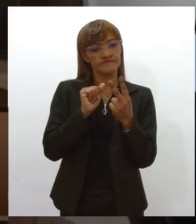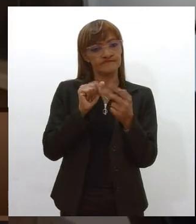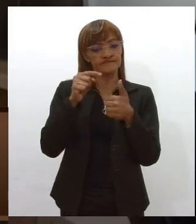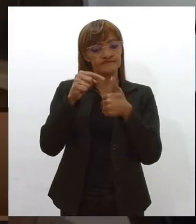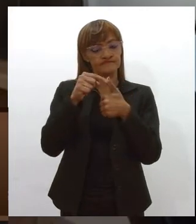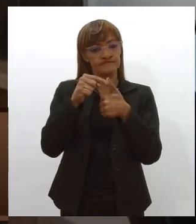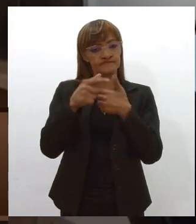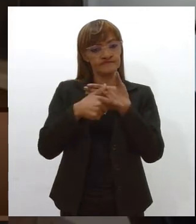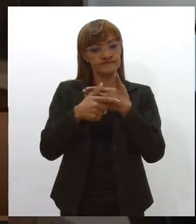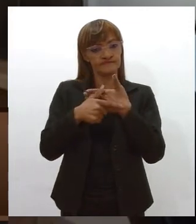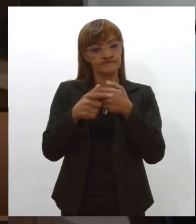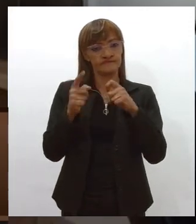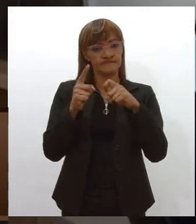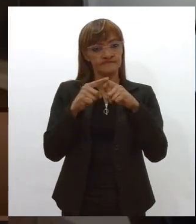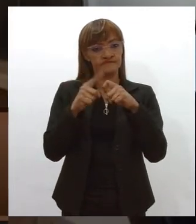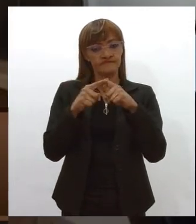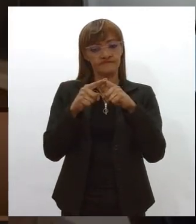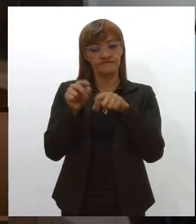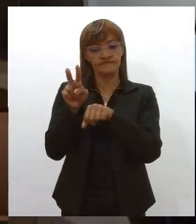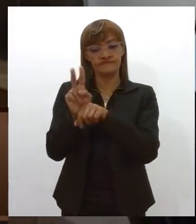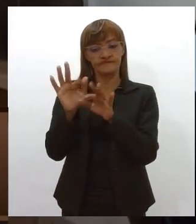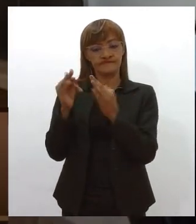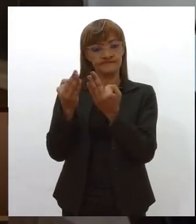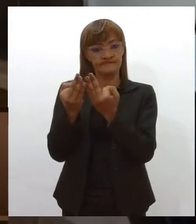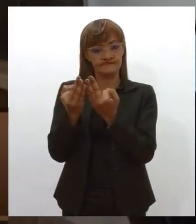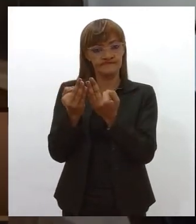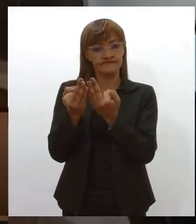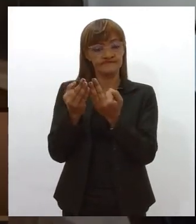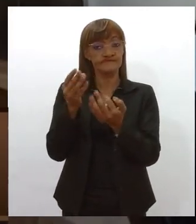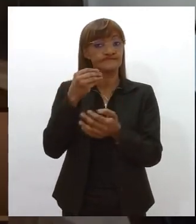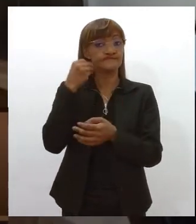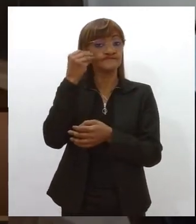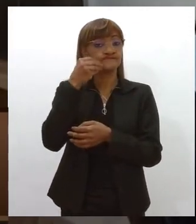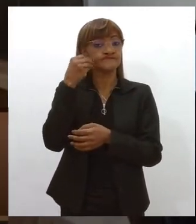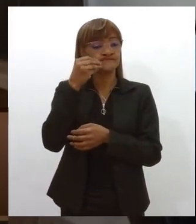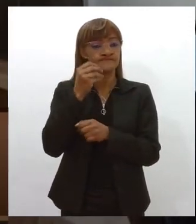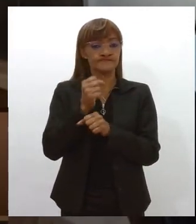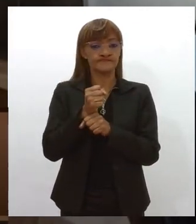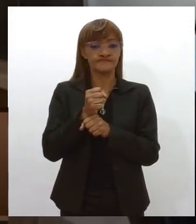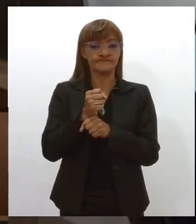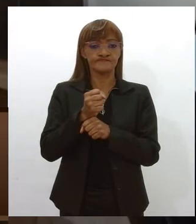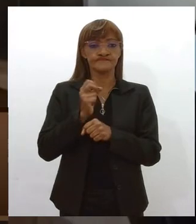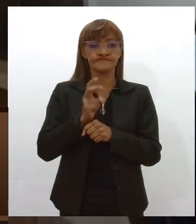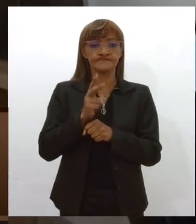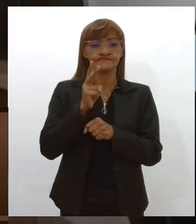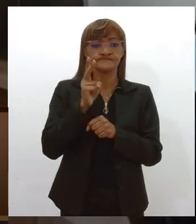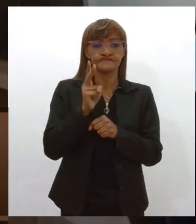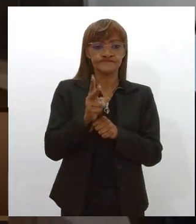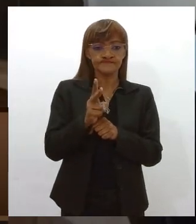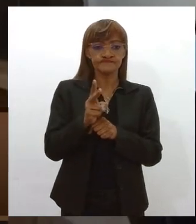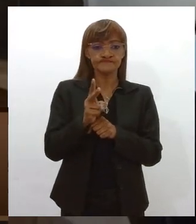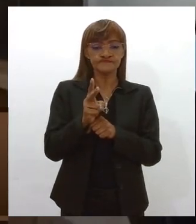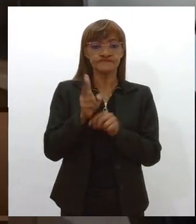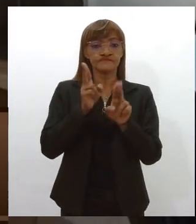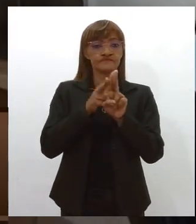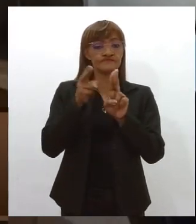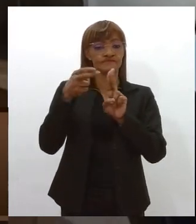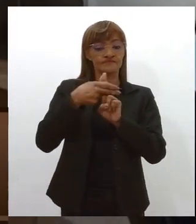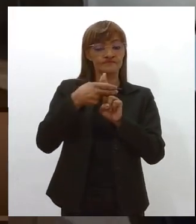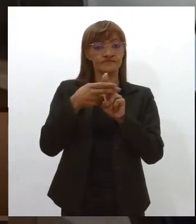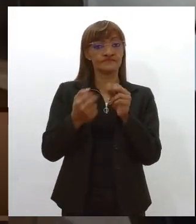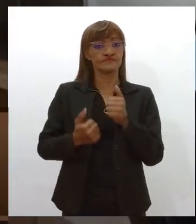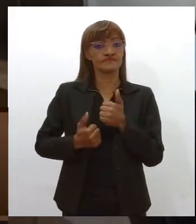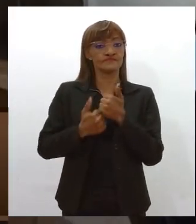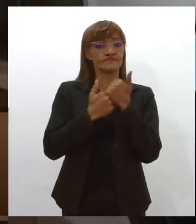Eu sou médica de saúde da família, né, então eu vivo a realidade do SUS, porque eu sempre trabalhei no SUS, eu sou uma defensora do SUS. Então, eu sei